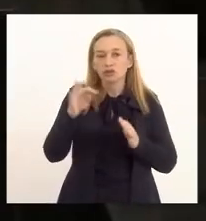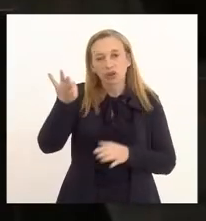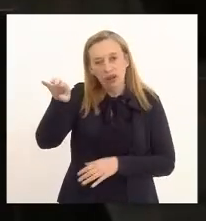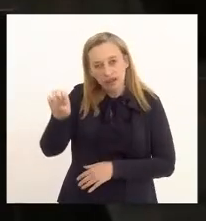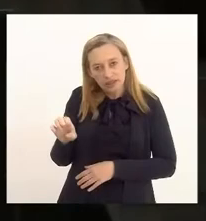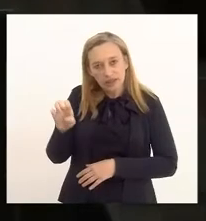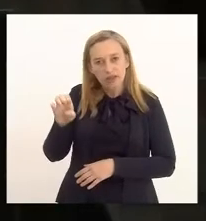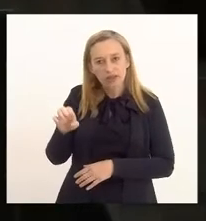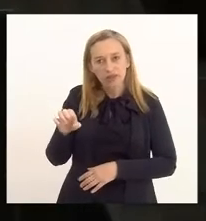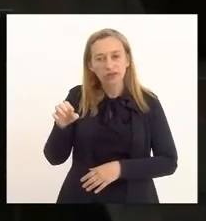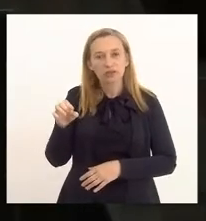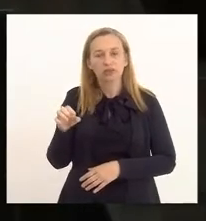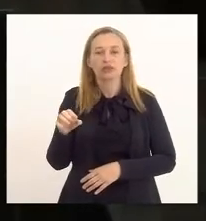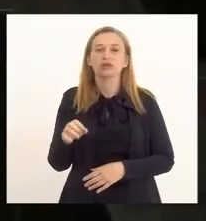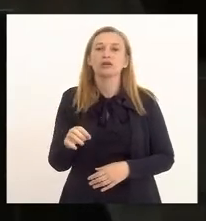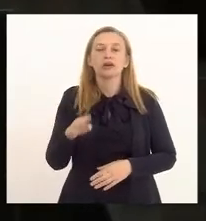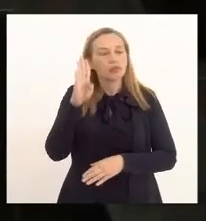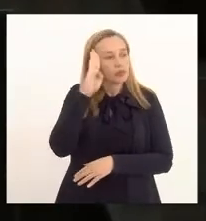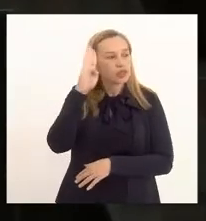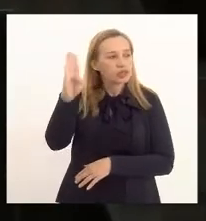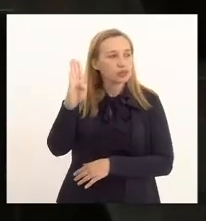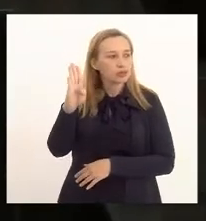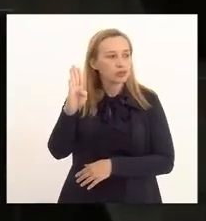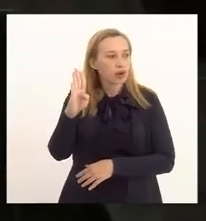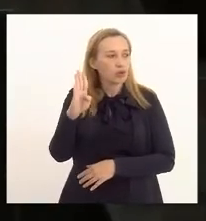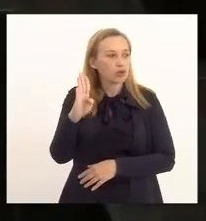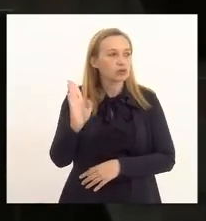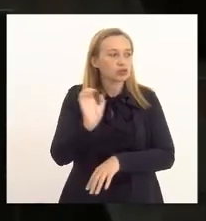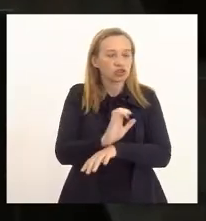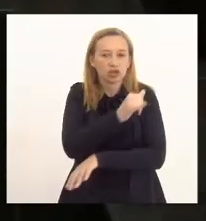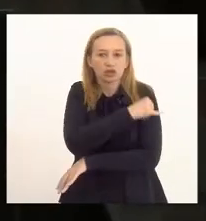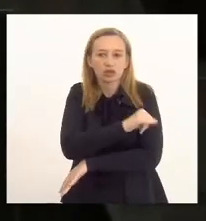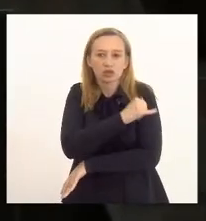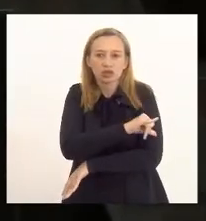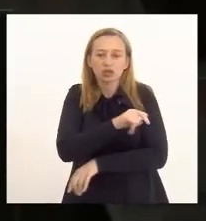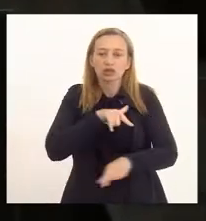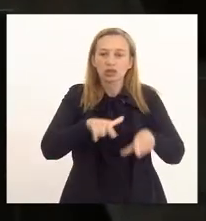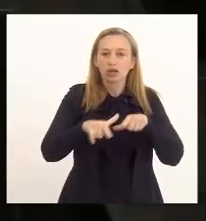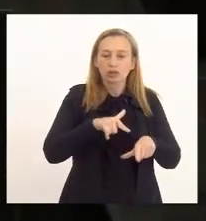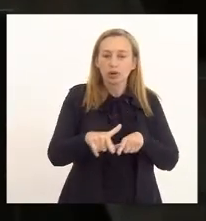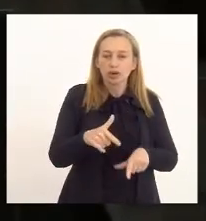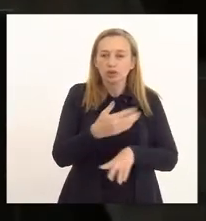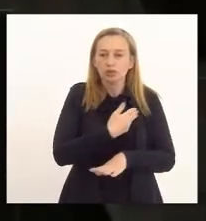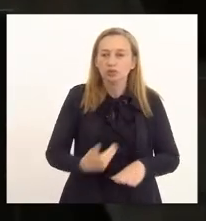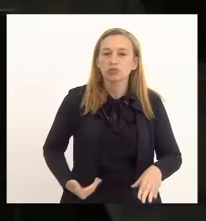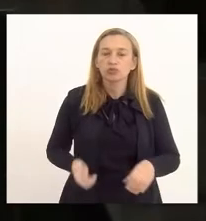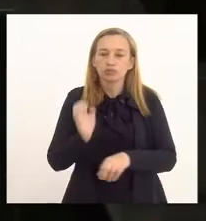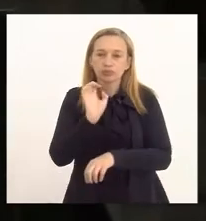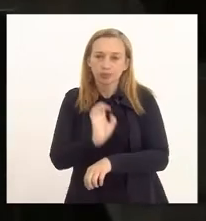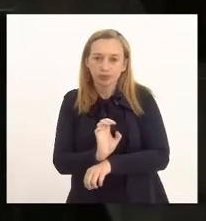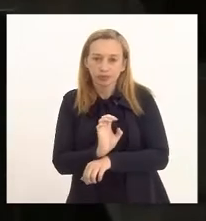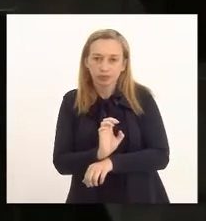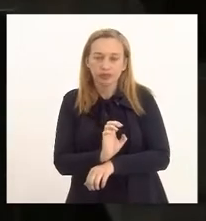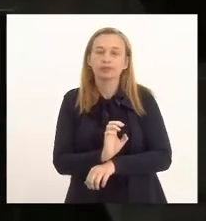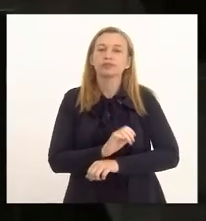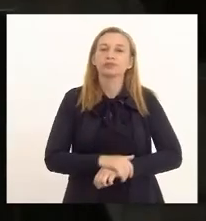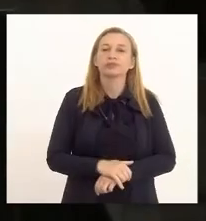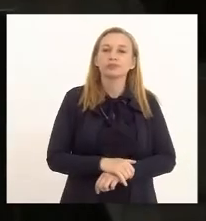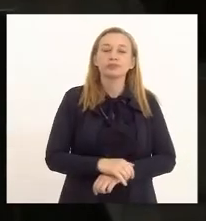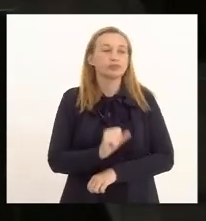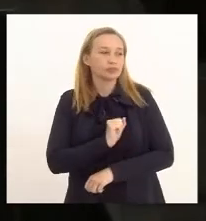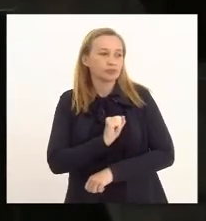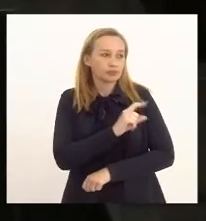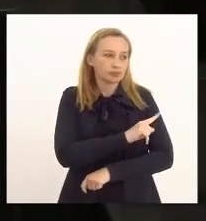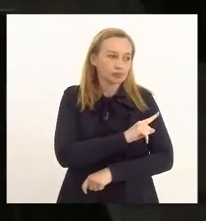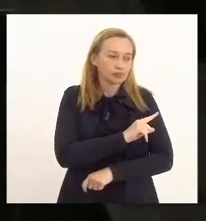fluminense, é a principal presença do Estado do Rio de Janeiro, do Serviço Público Estadual, do Poder Público na esfera estadual em São